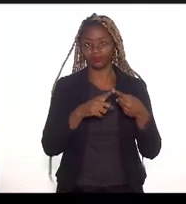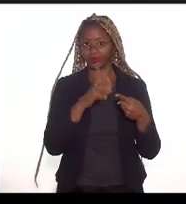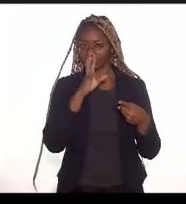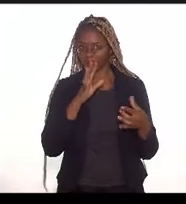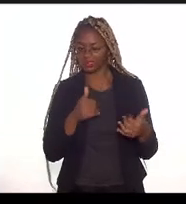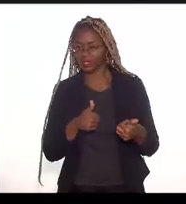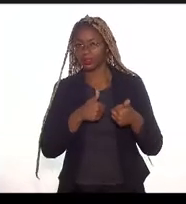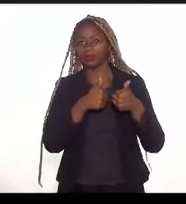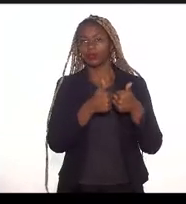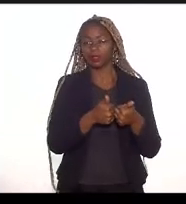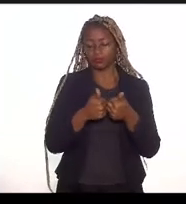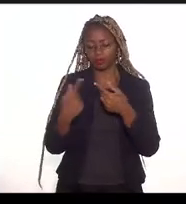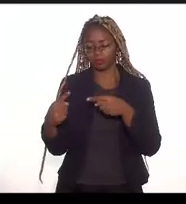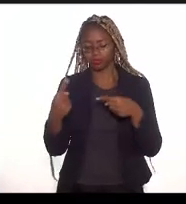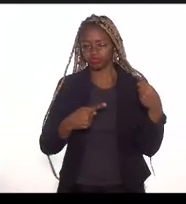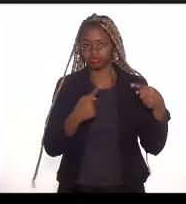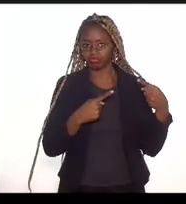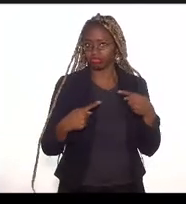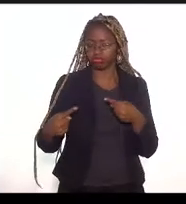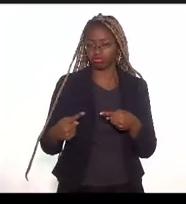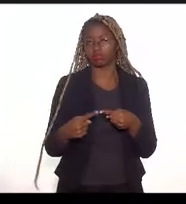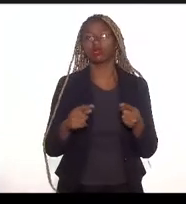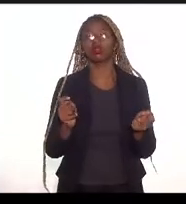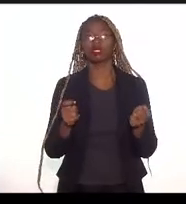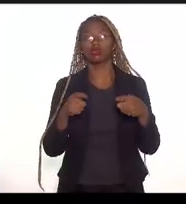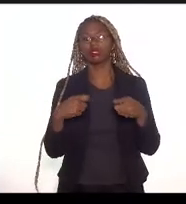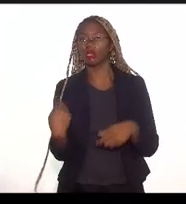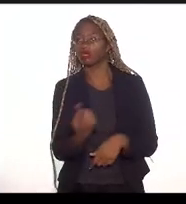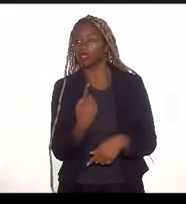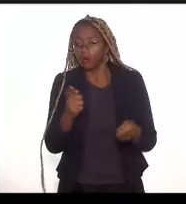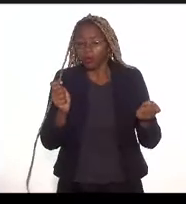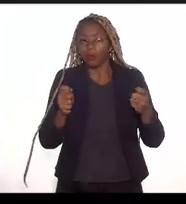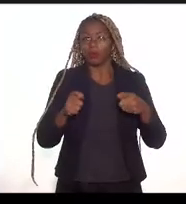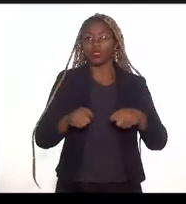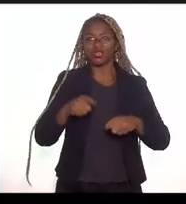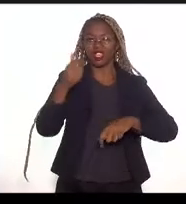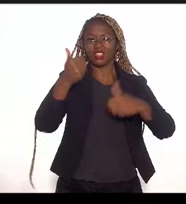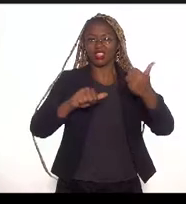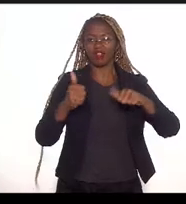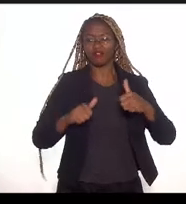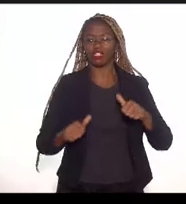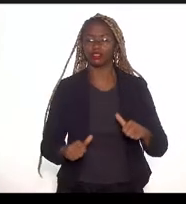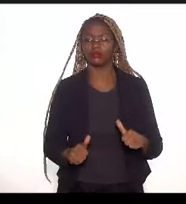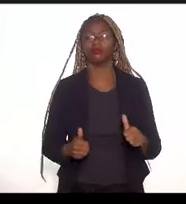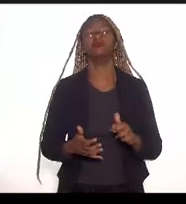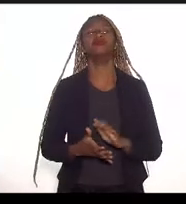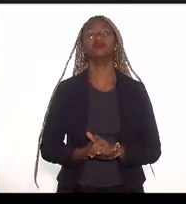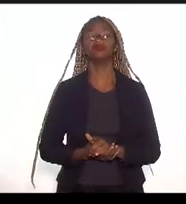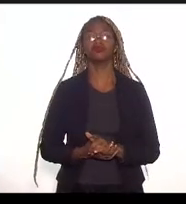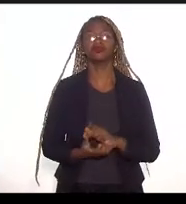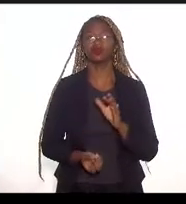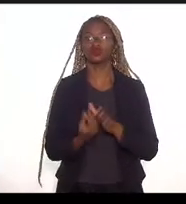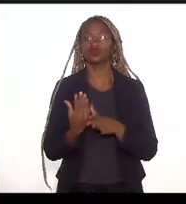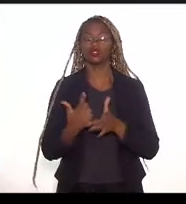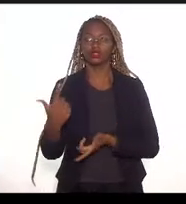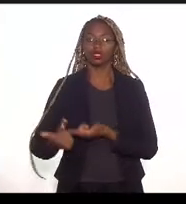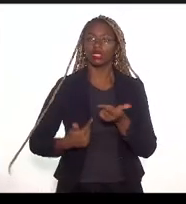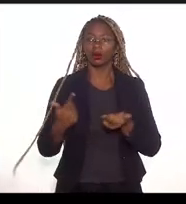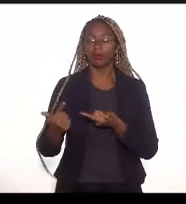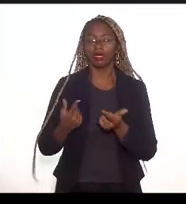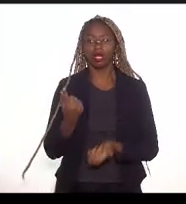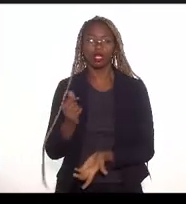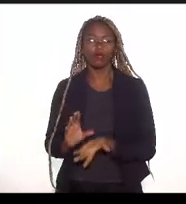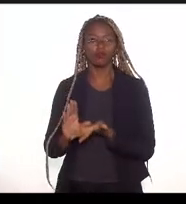dito anteriormente, aquelas em que podemos e temos competências para analisar, geração de emprego, investimento